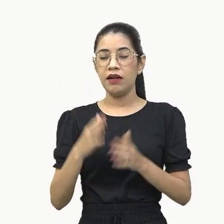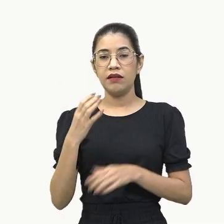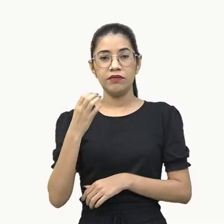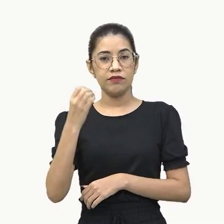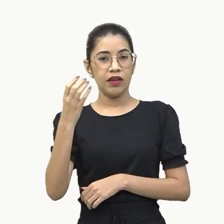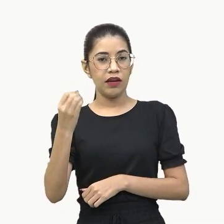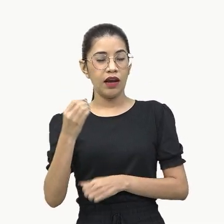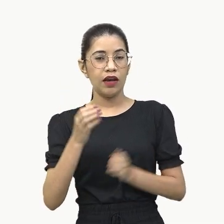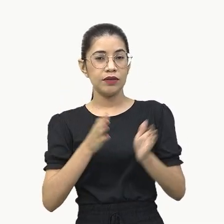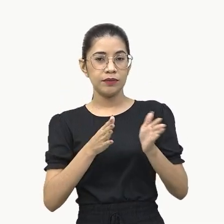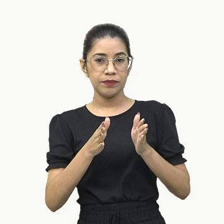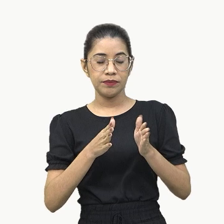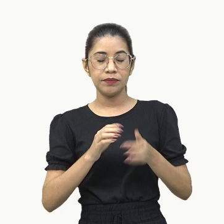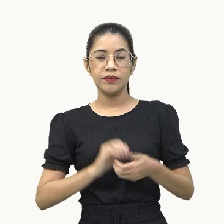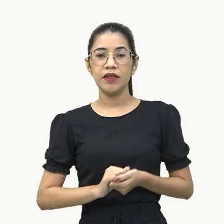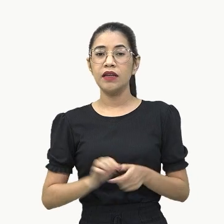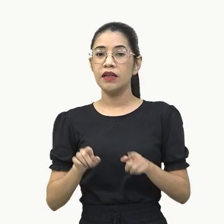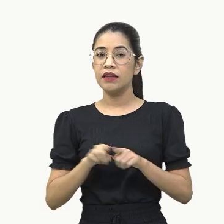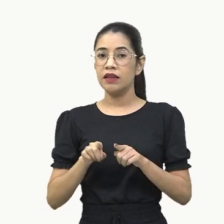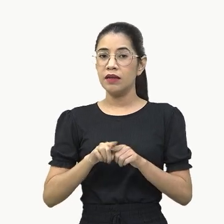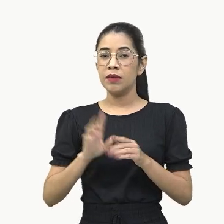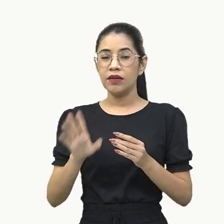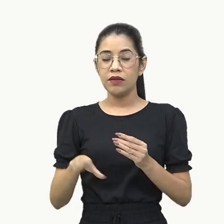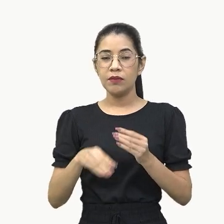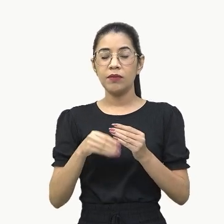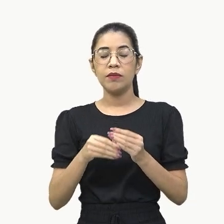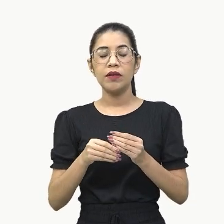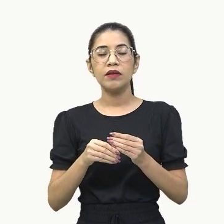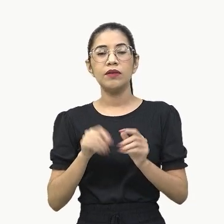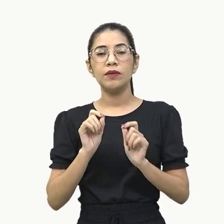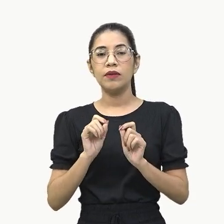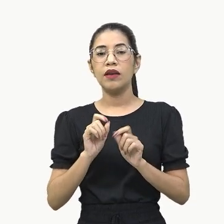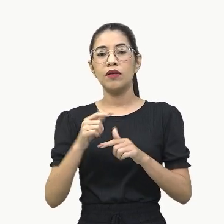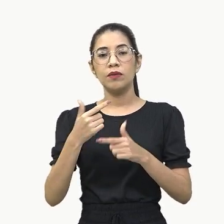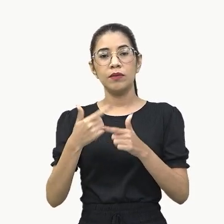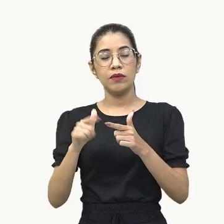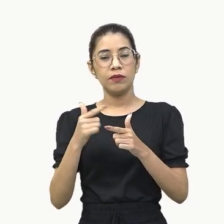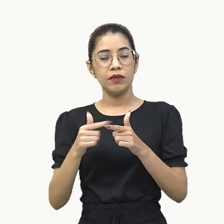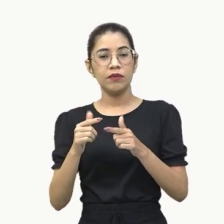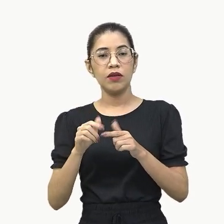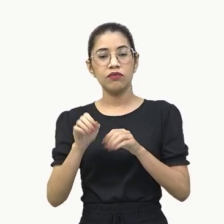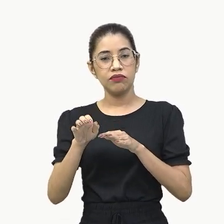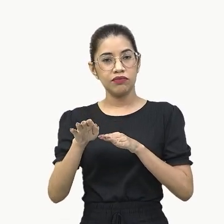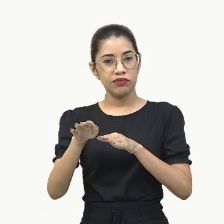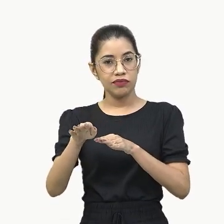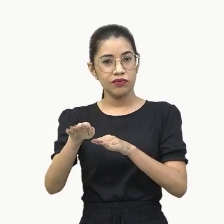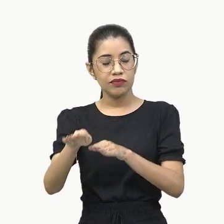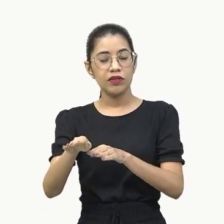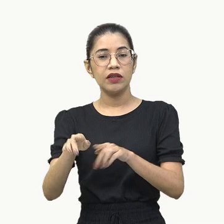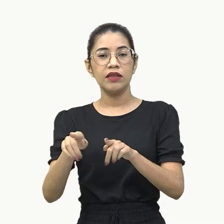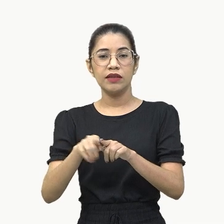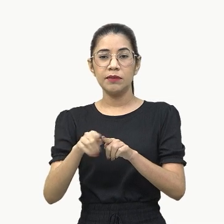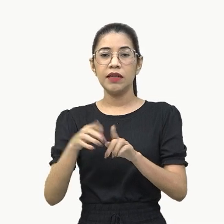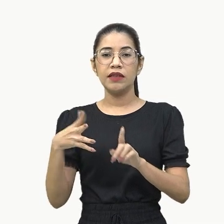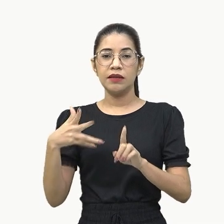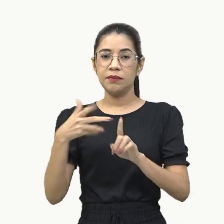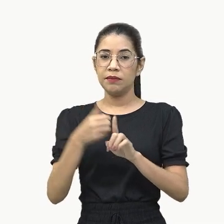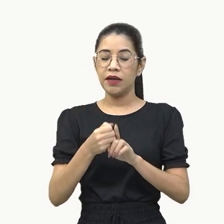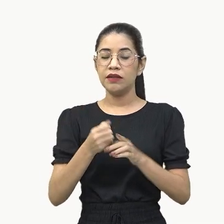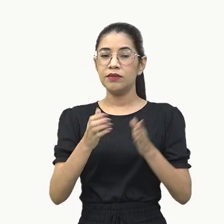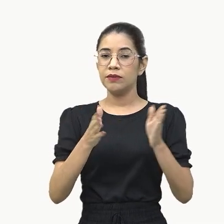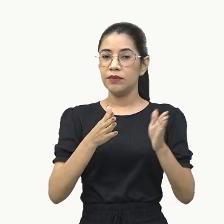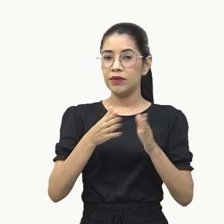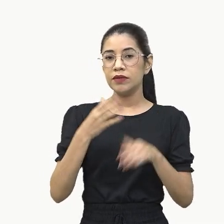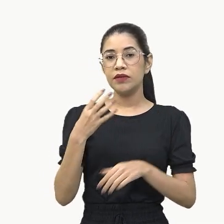disso nós temos ainda o problema dos congestionamentos né que vão impactar diretamente no tempo de viagem